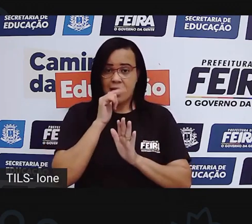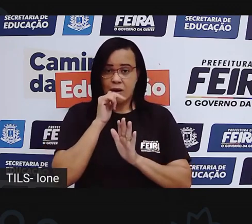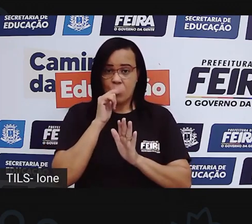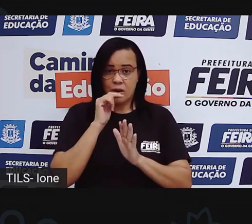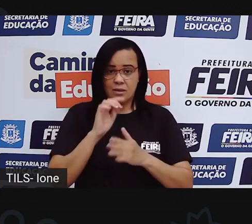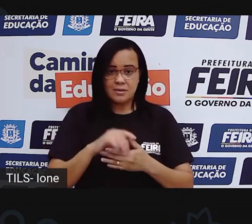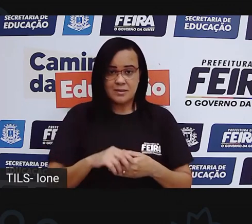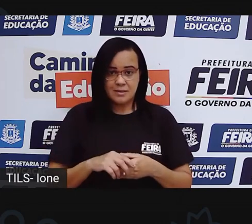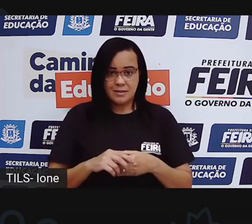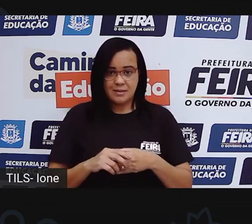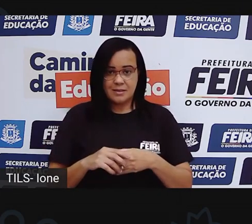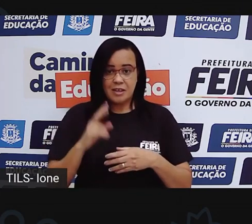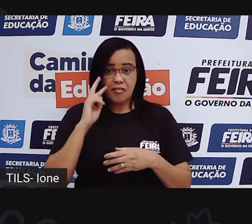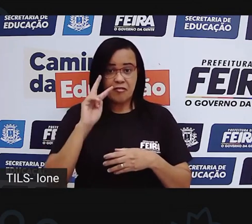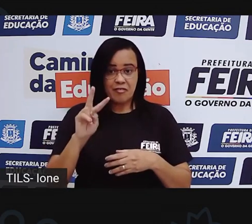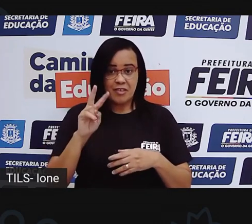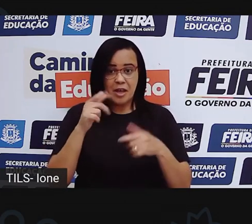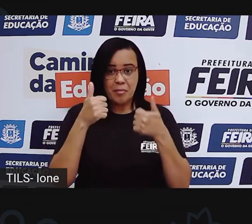Ó.